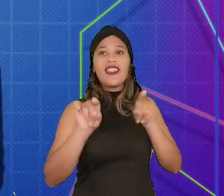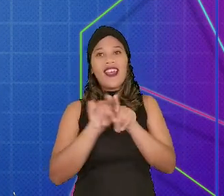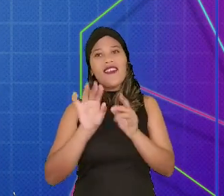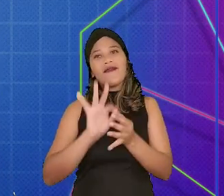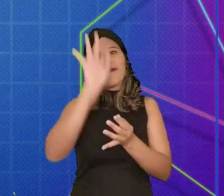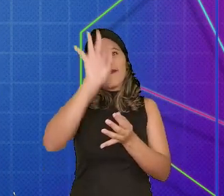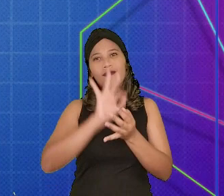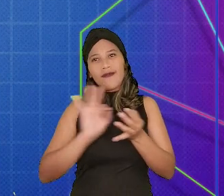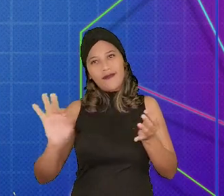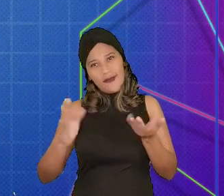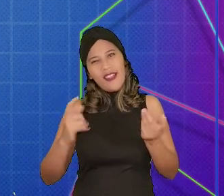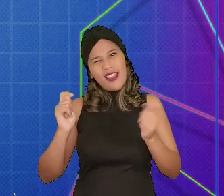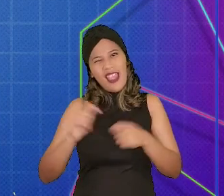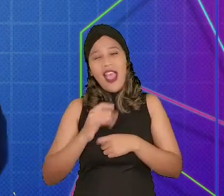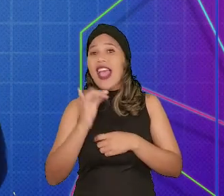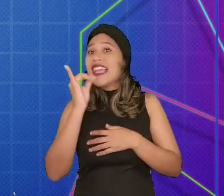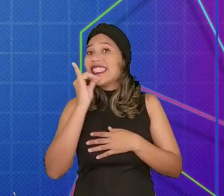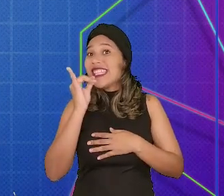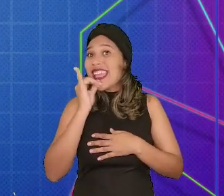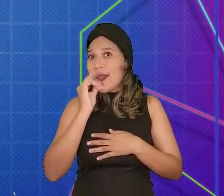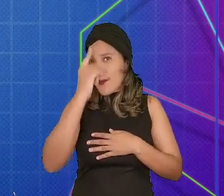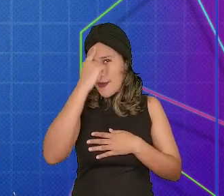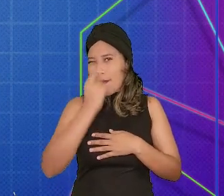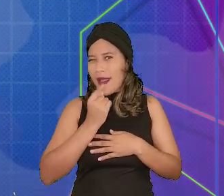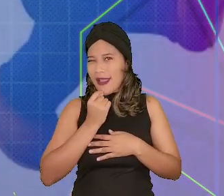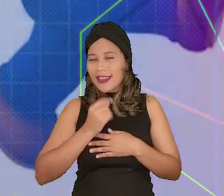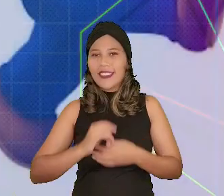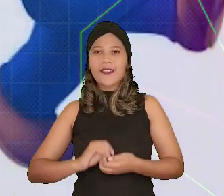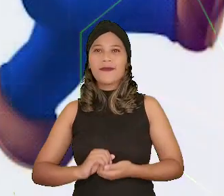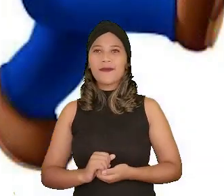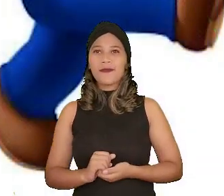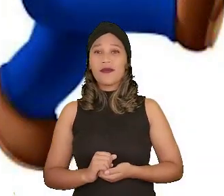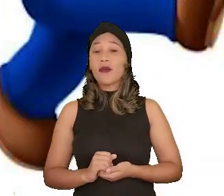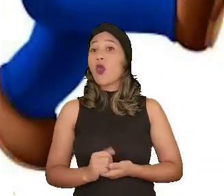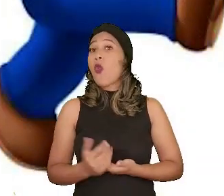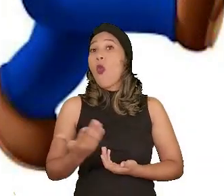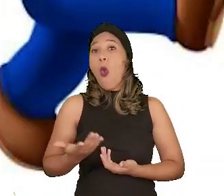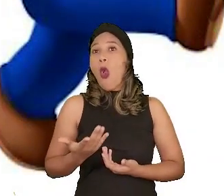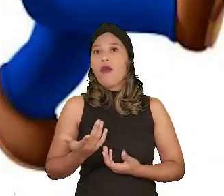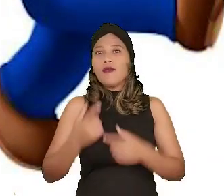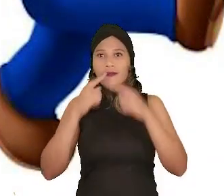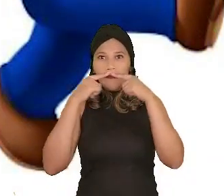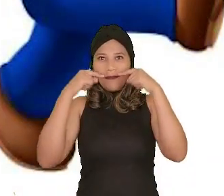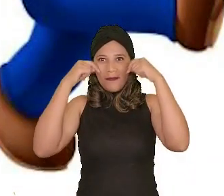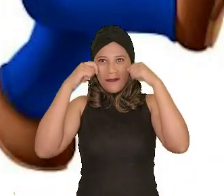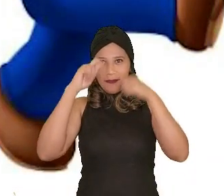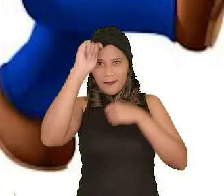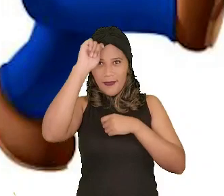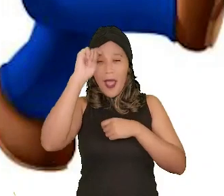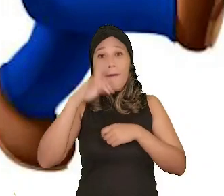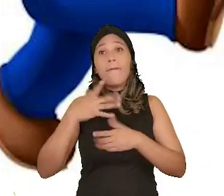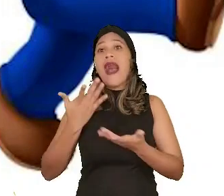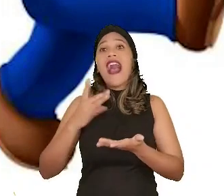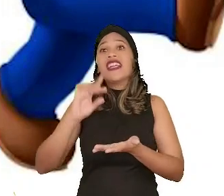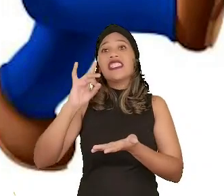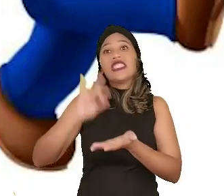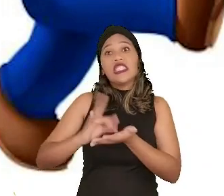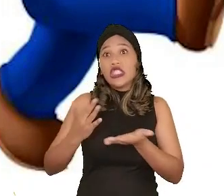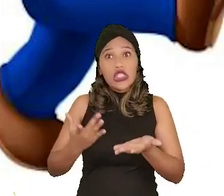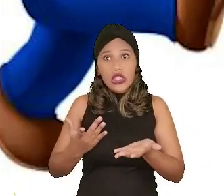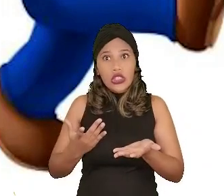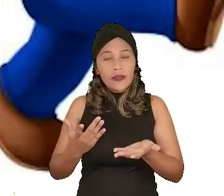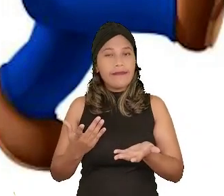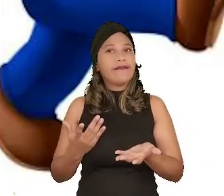universo do game ser mais real. Vejam os exemplos das imagens, galera. Qual desses Marios parece ser mais realista para vocês?